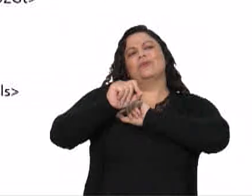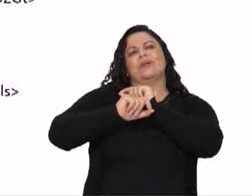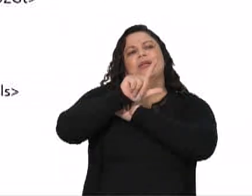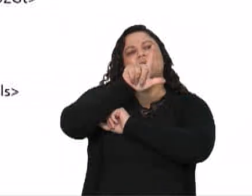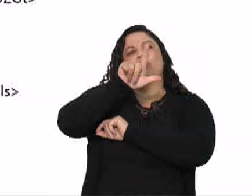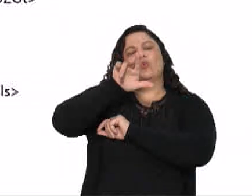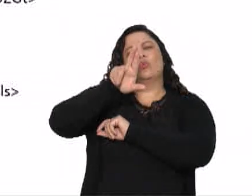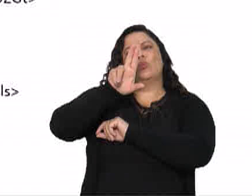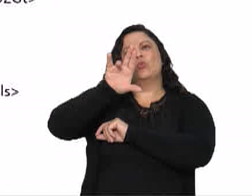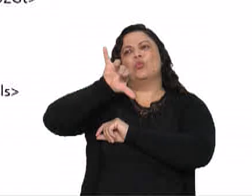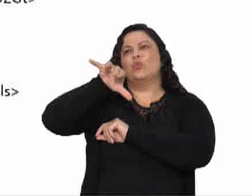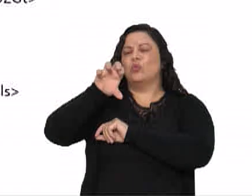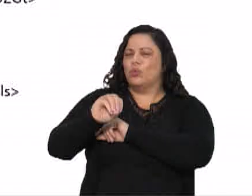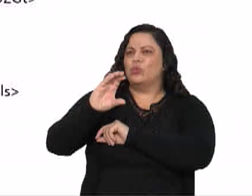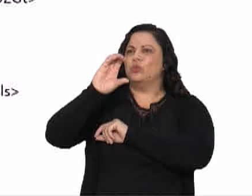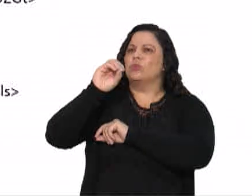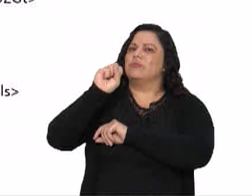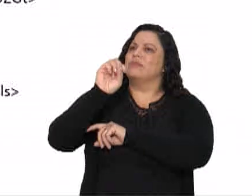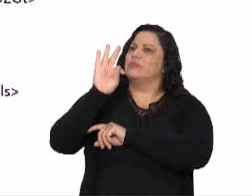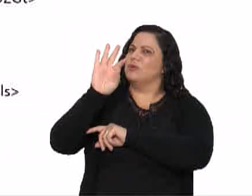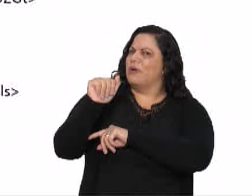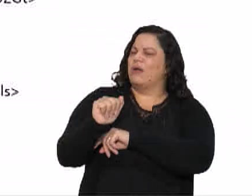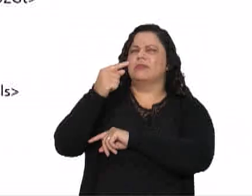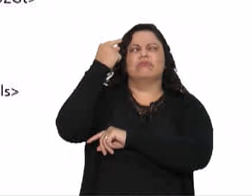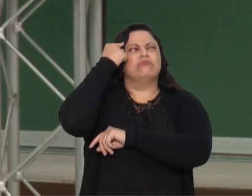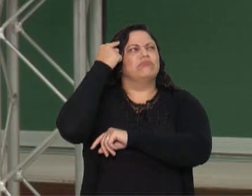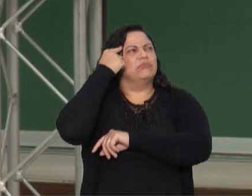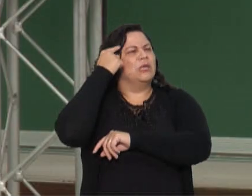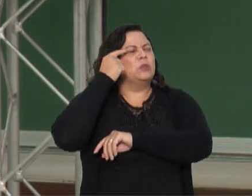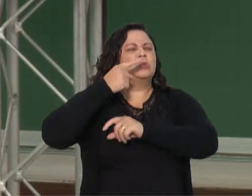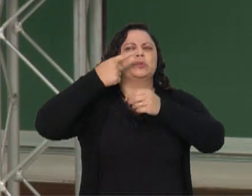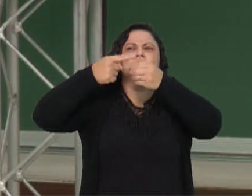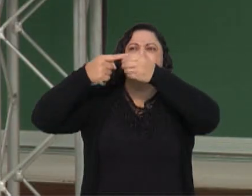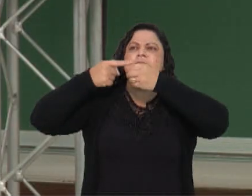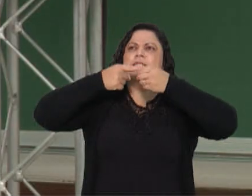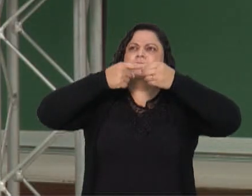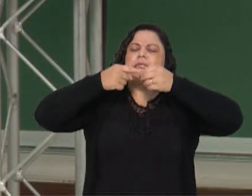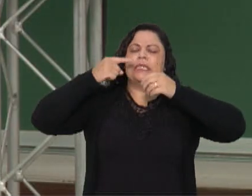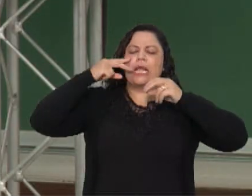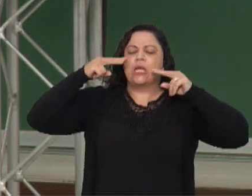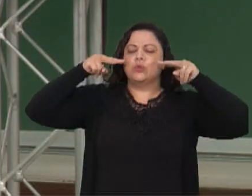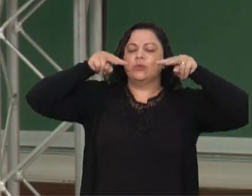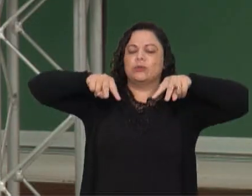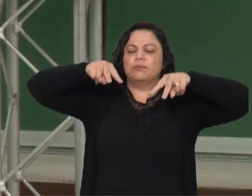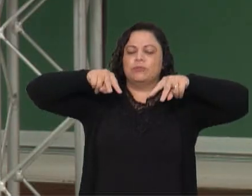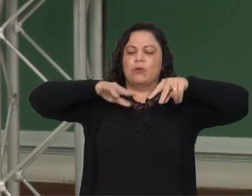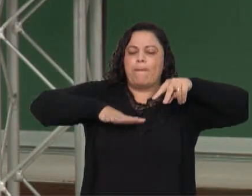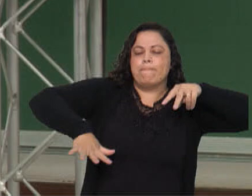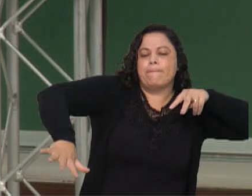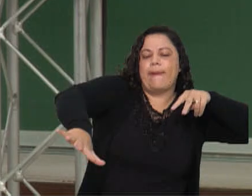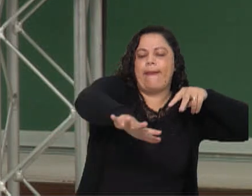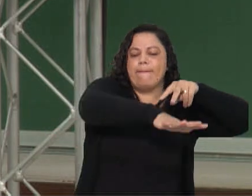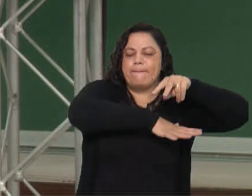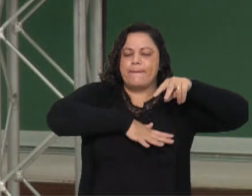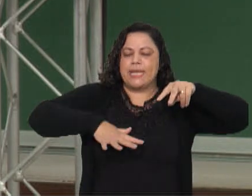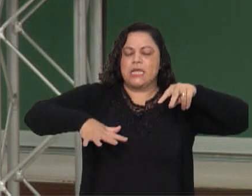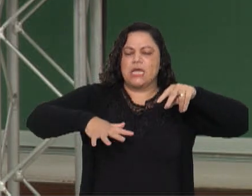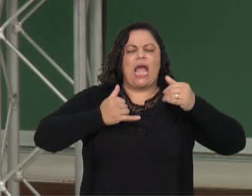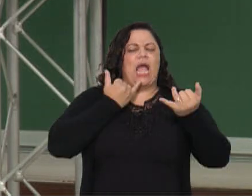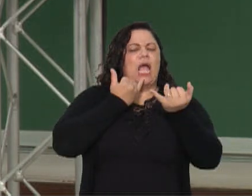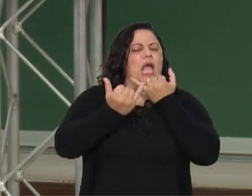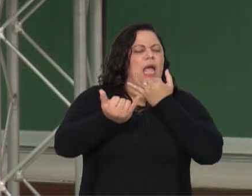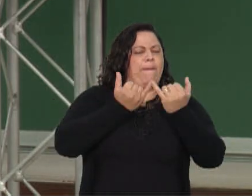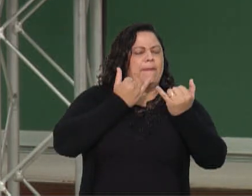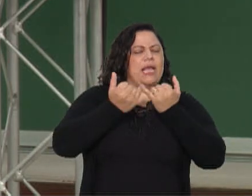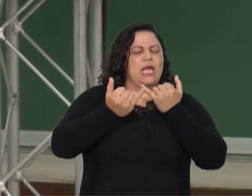que o Lúcio pensou? A primeira coisa que ele pensou, o designer dessa cidade, olhando de cima, o que ia ser? Ia ser como se parecesse um avião,